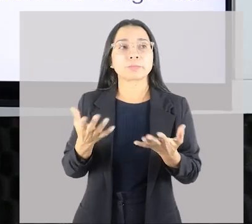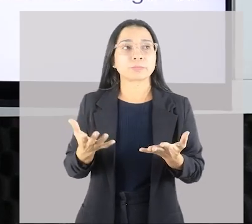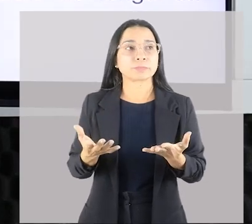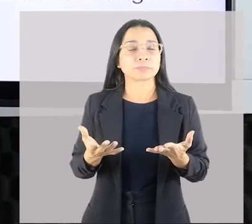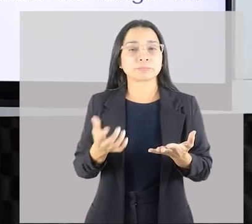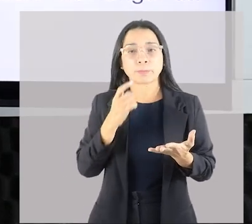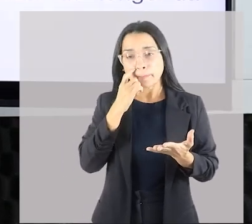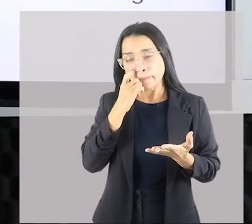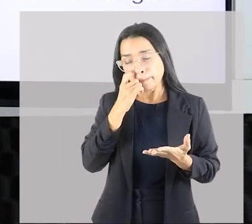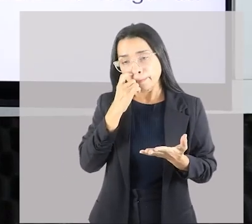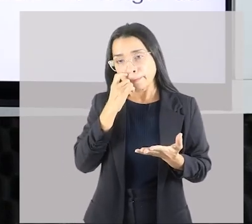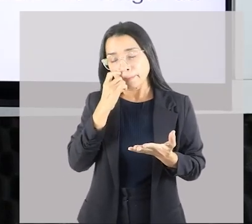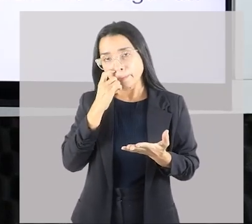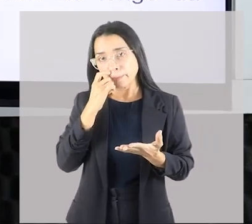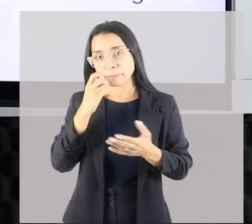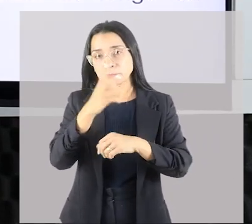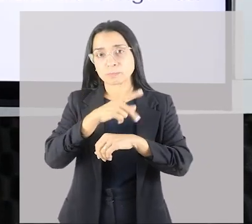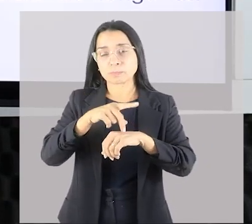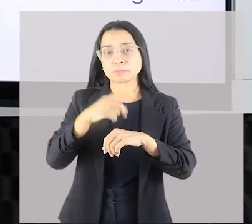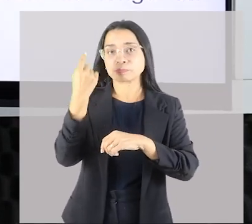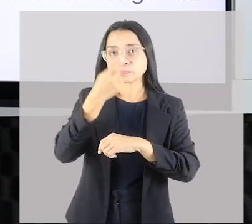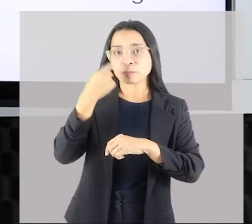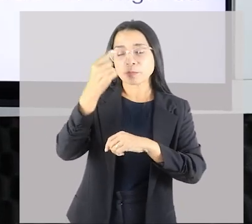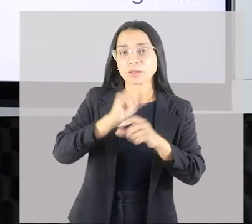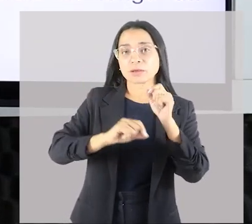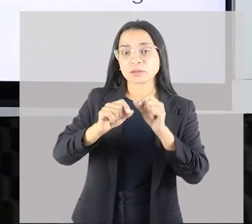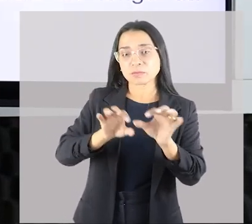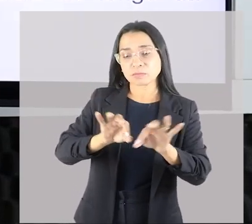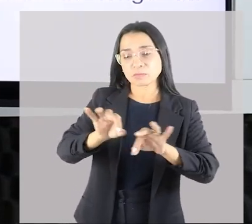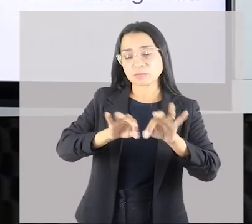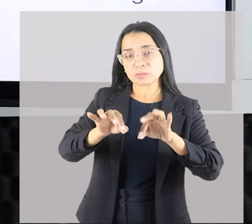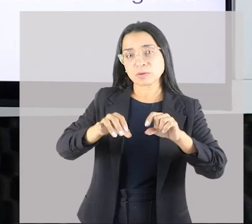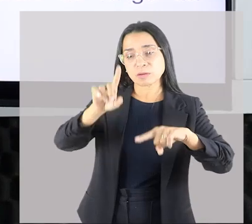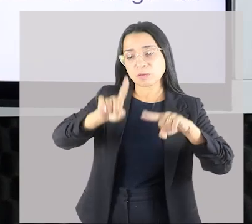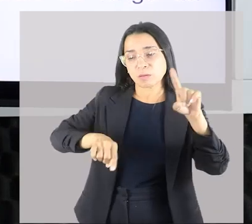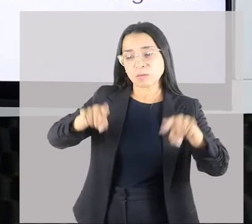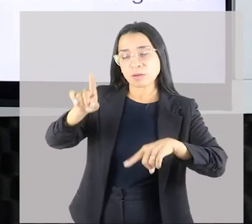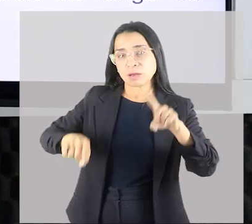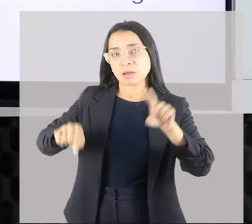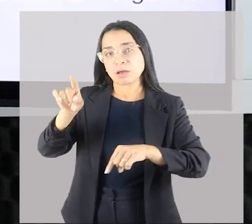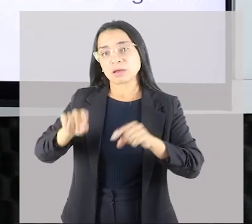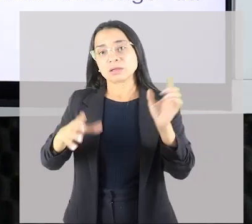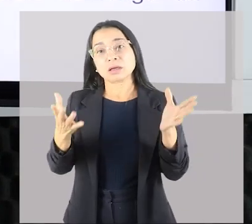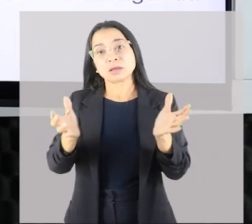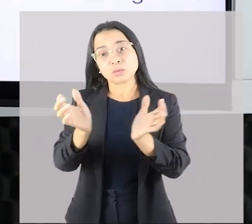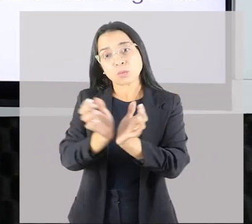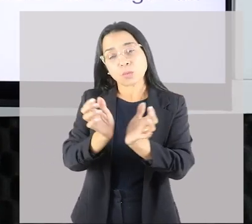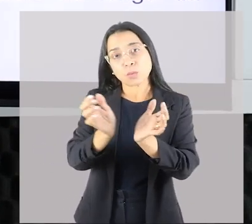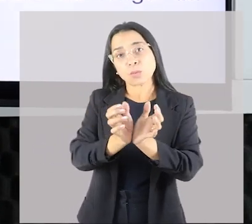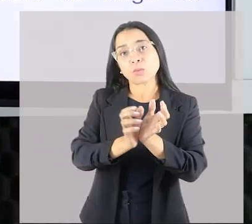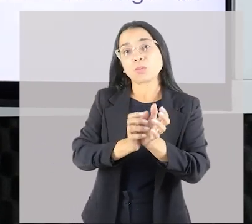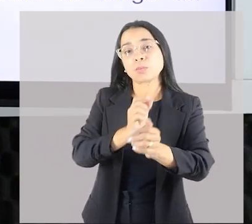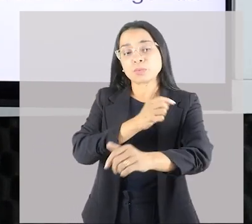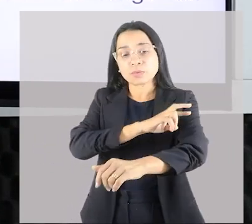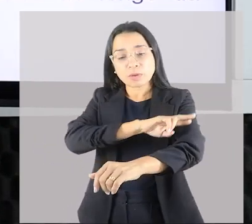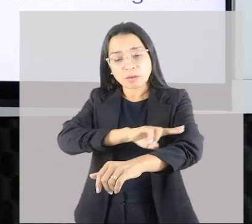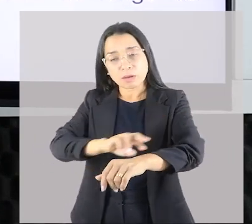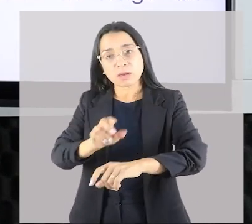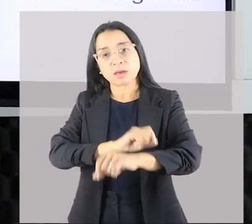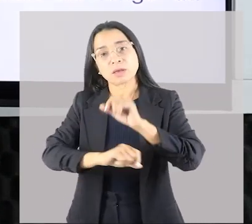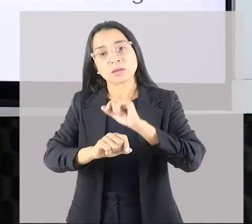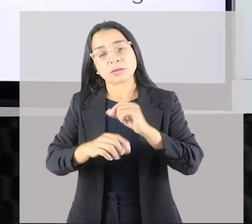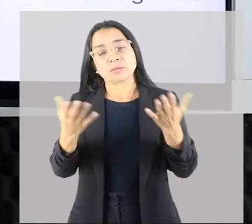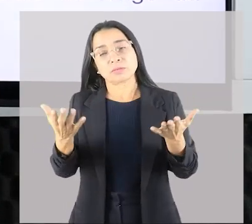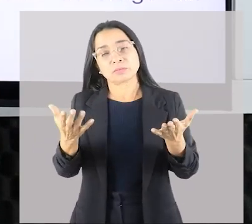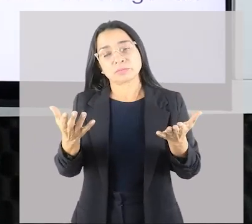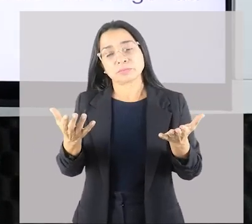Meus queridos, a Espanha é um país que foi formado sob variados grupos étnicos, certo? No seu processo histórico